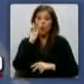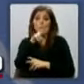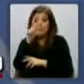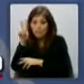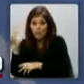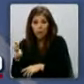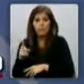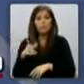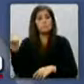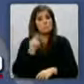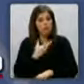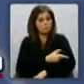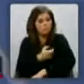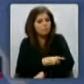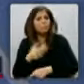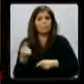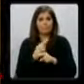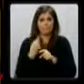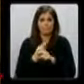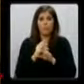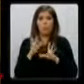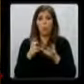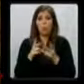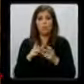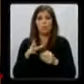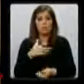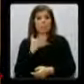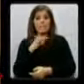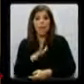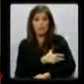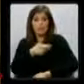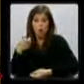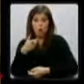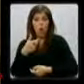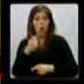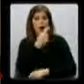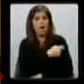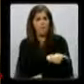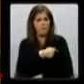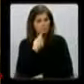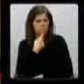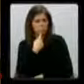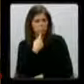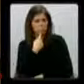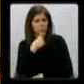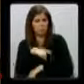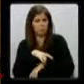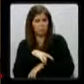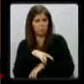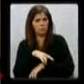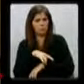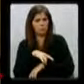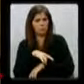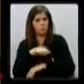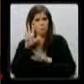exames, análises clínicas. Quando ia ser feita a colheita de sangue, os enfermeiros aperceberam-se. O doente estava